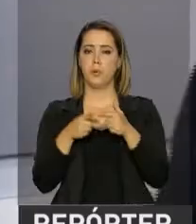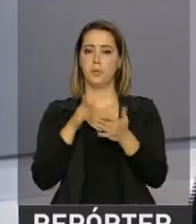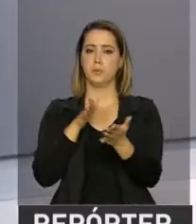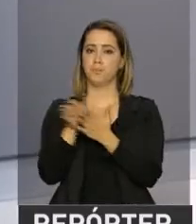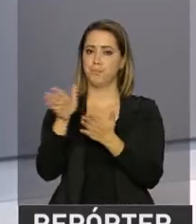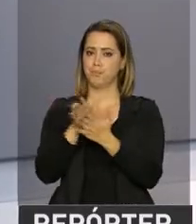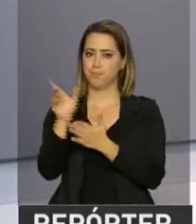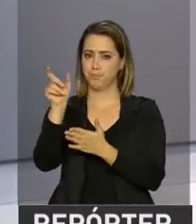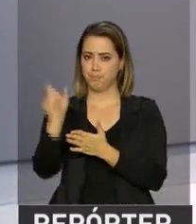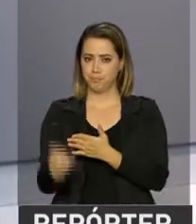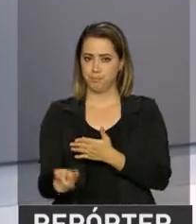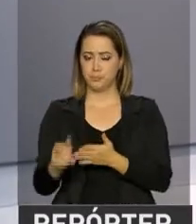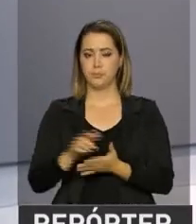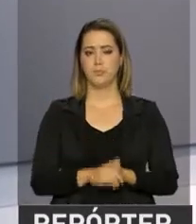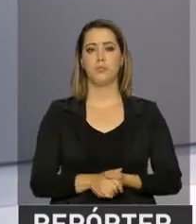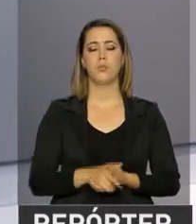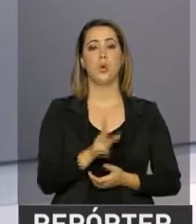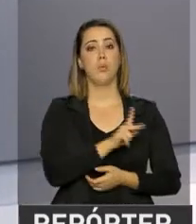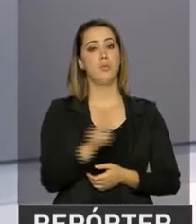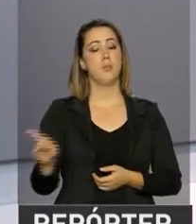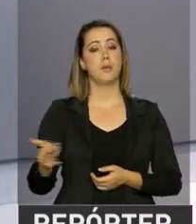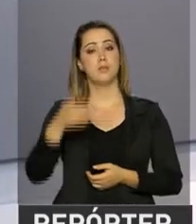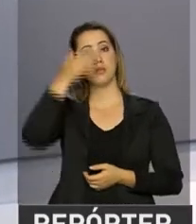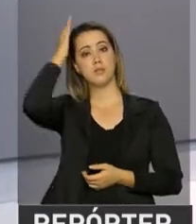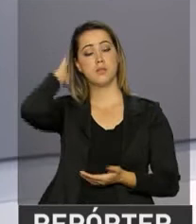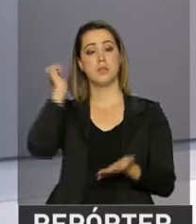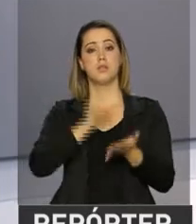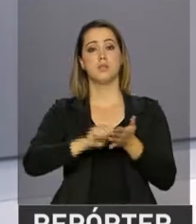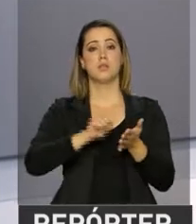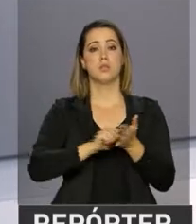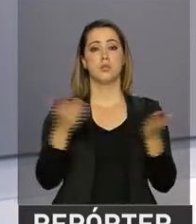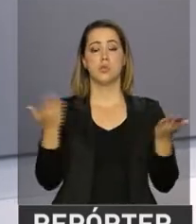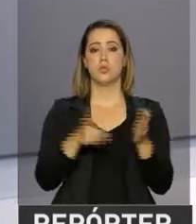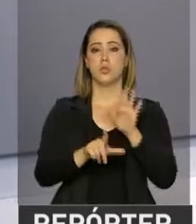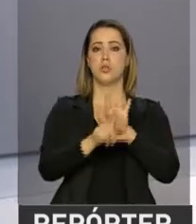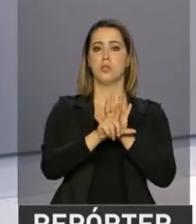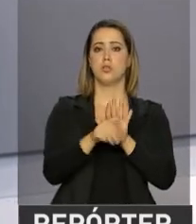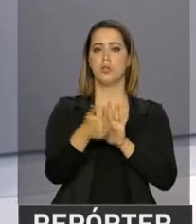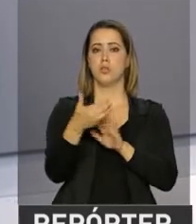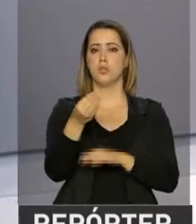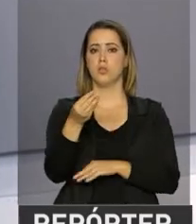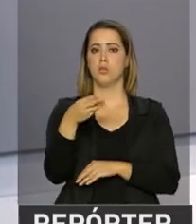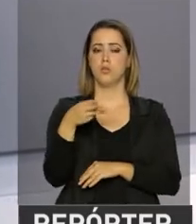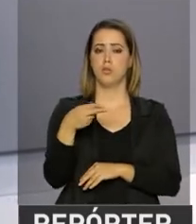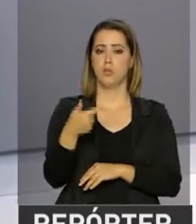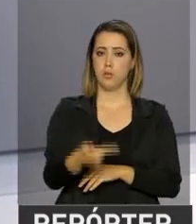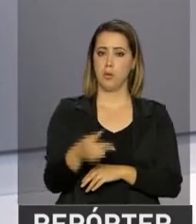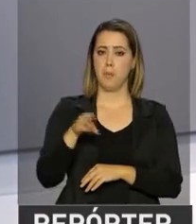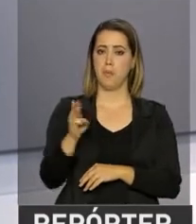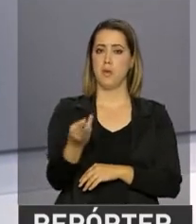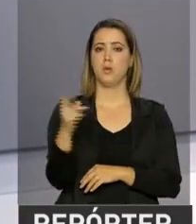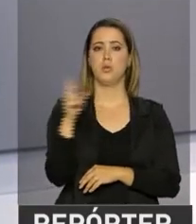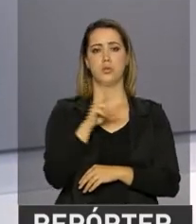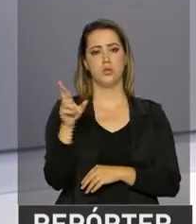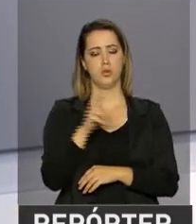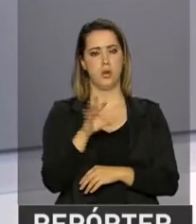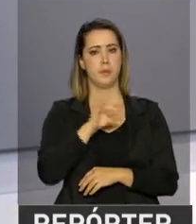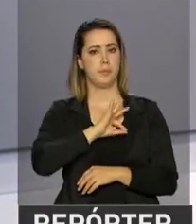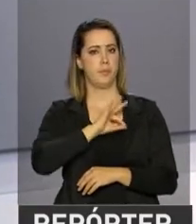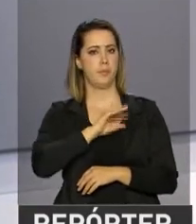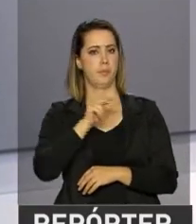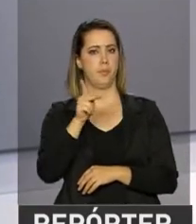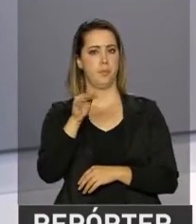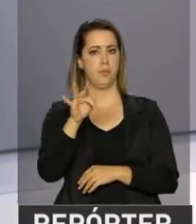o presidente michel temer sancionou hoje a lei que destina 102 milhões e trezentos mil reais para a polícia federal